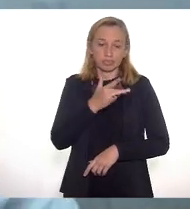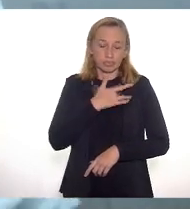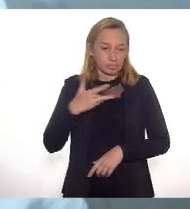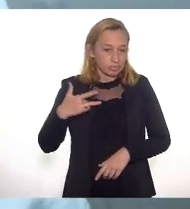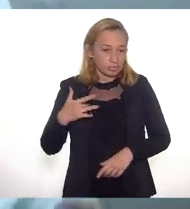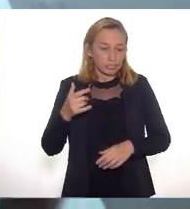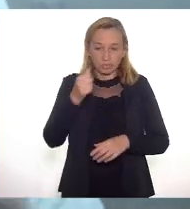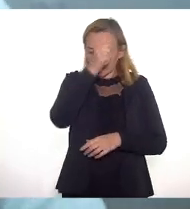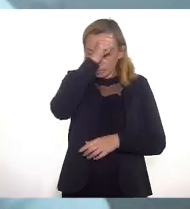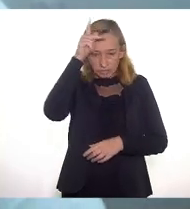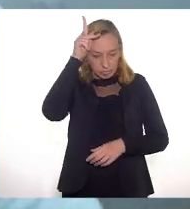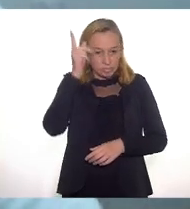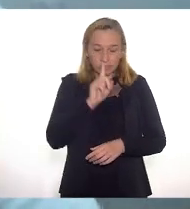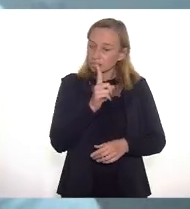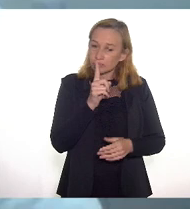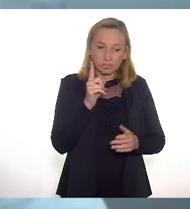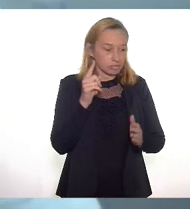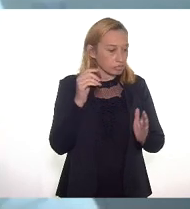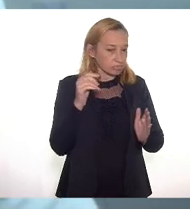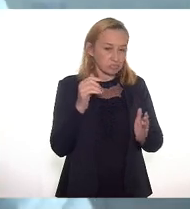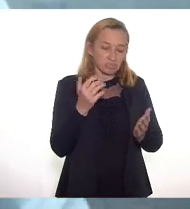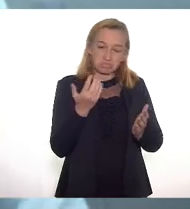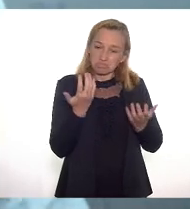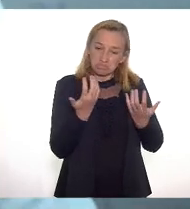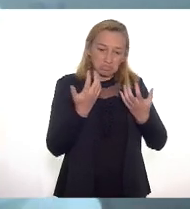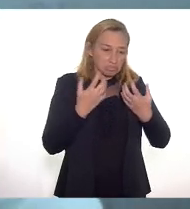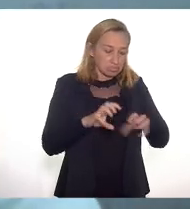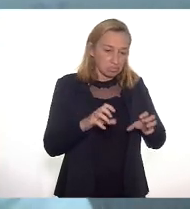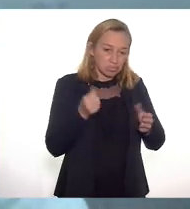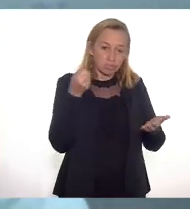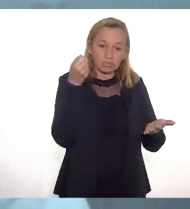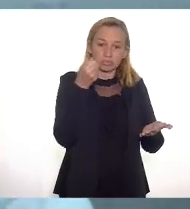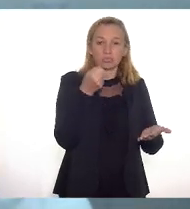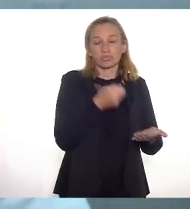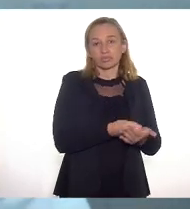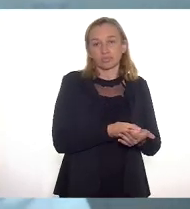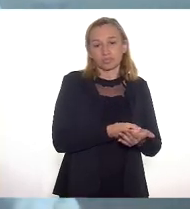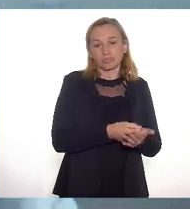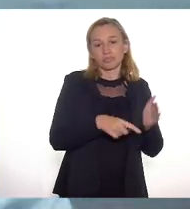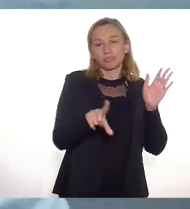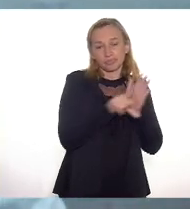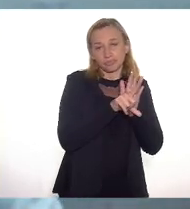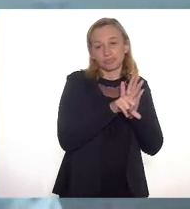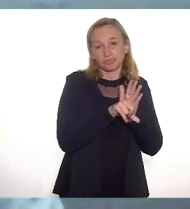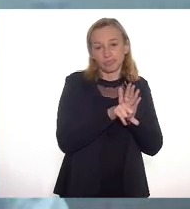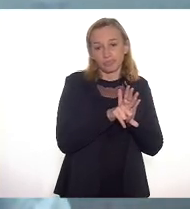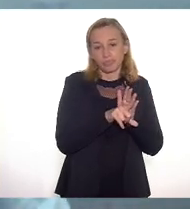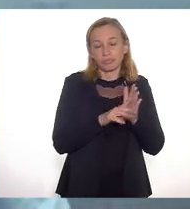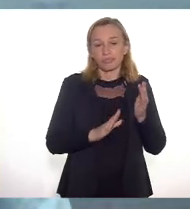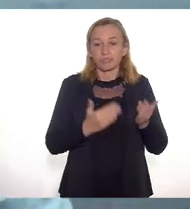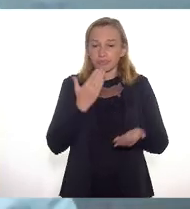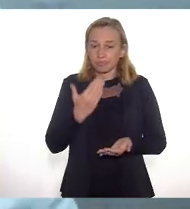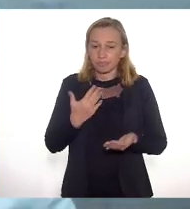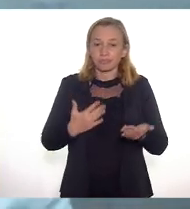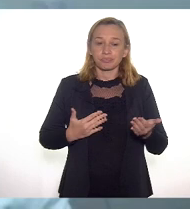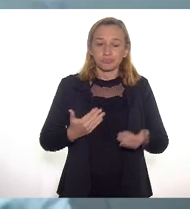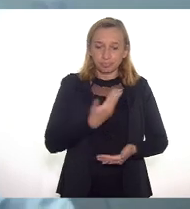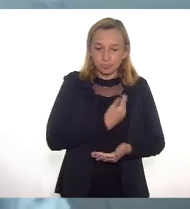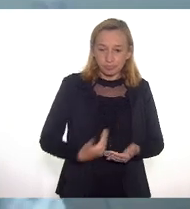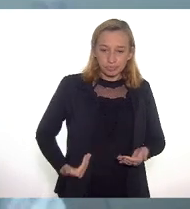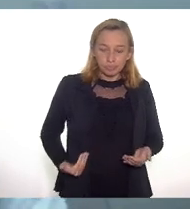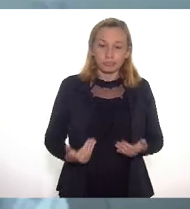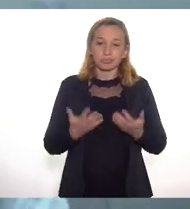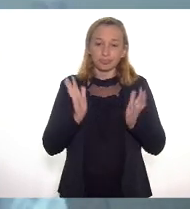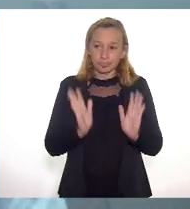se negam a cumprir a lei que foi aprovada e pela Assembleia Legislativa e sancionada pelo governador. Então, hoje, no âmbito da CCJ,